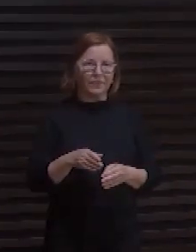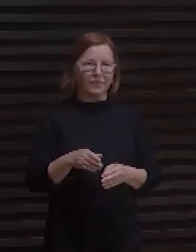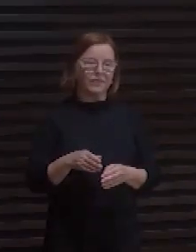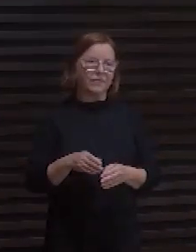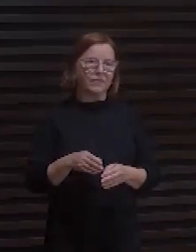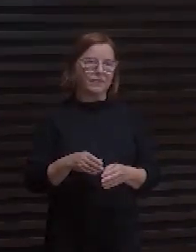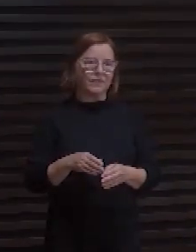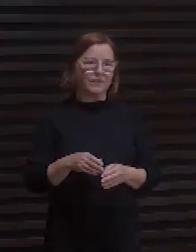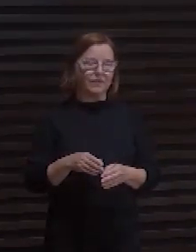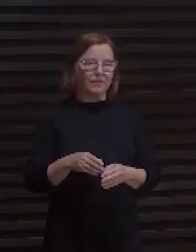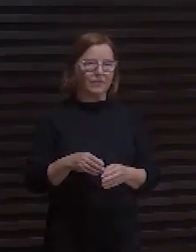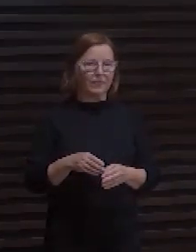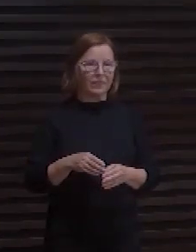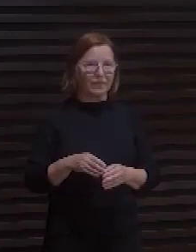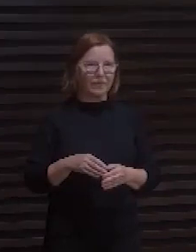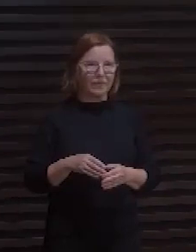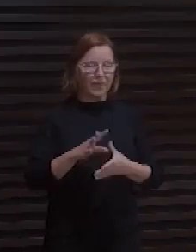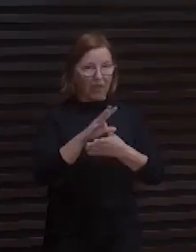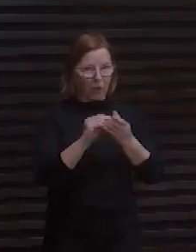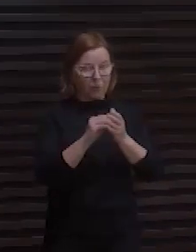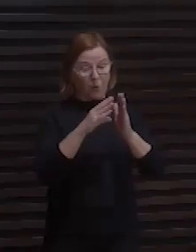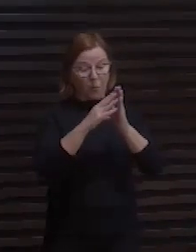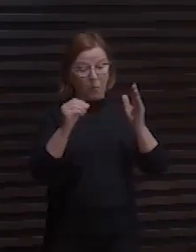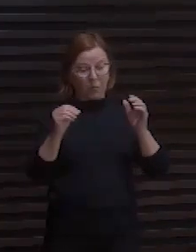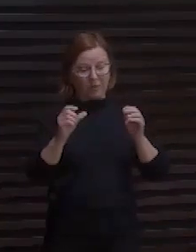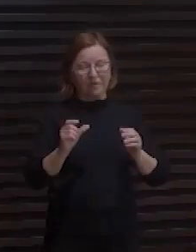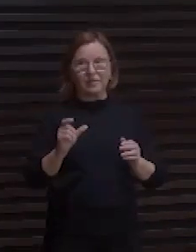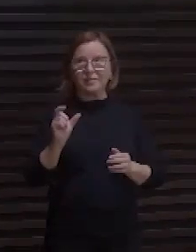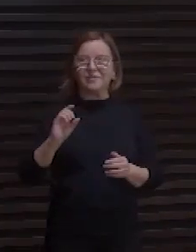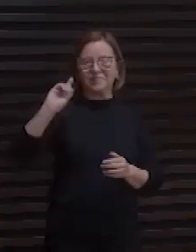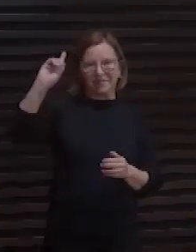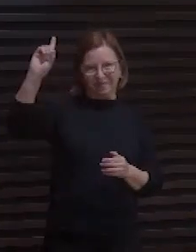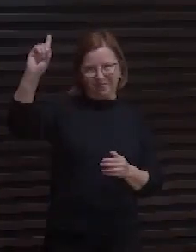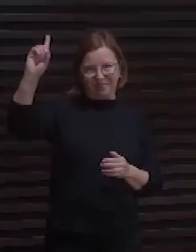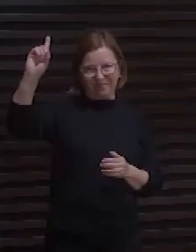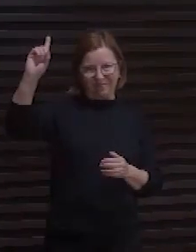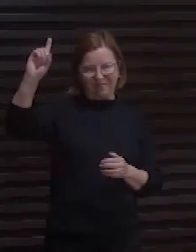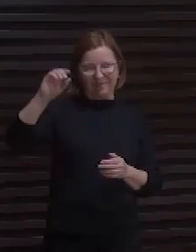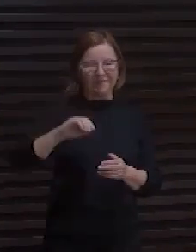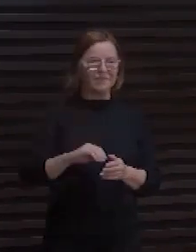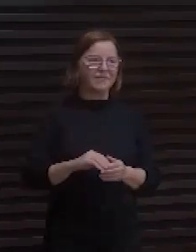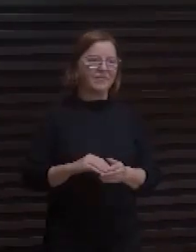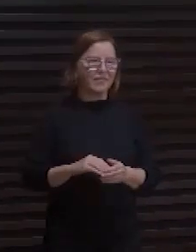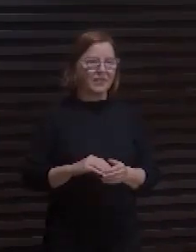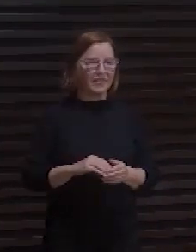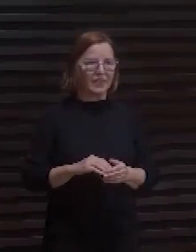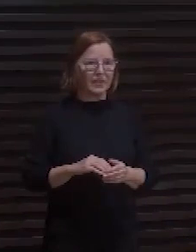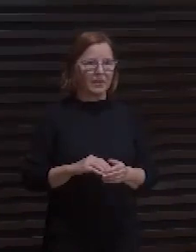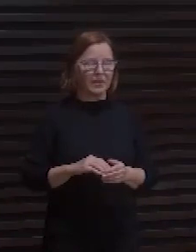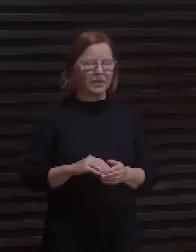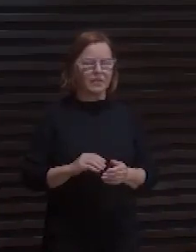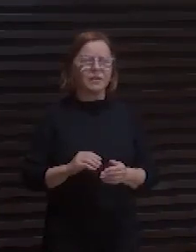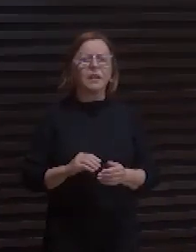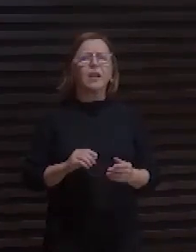Deus, com o padrão descrito na palavra de Deus, com qual